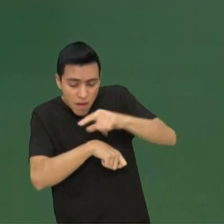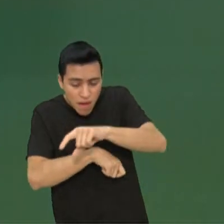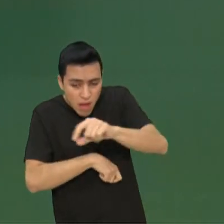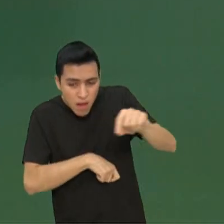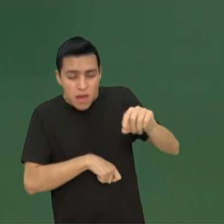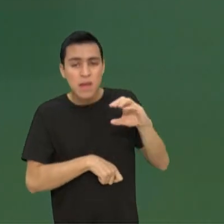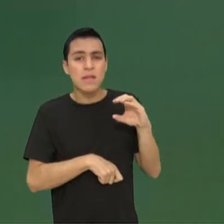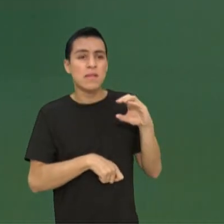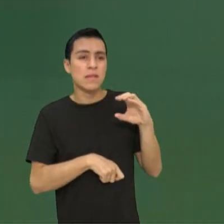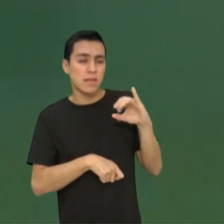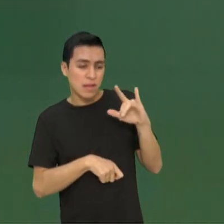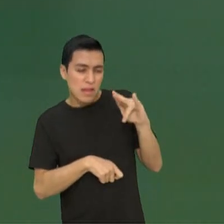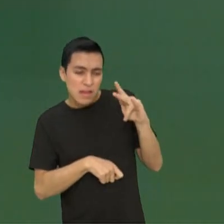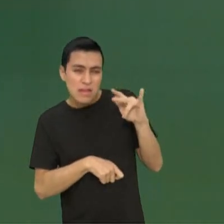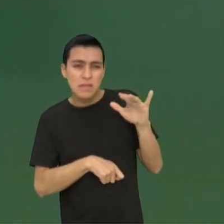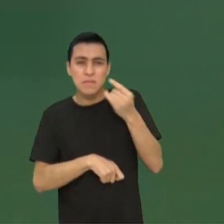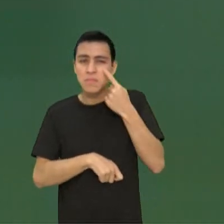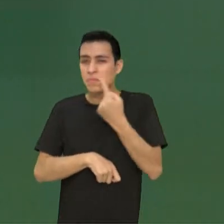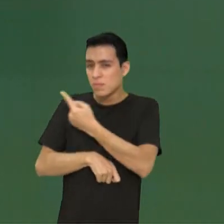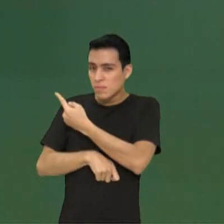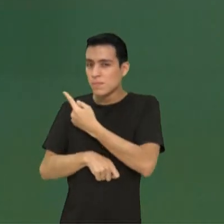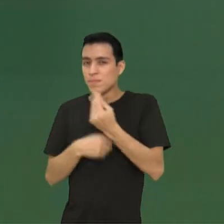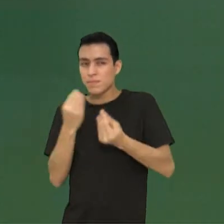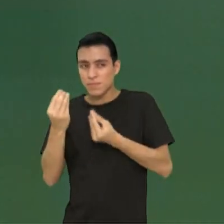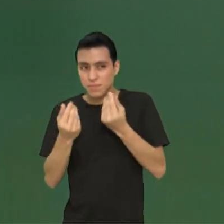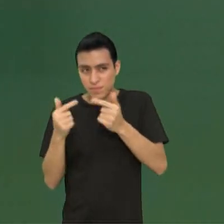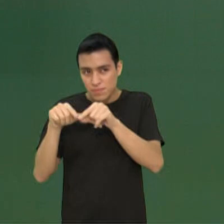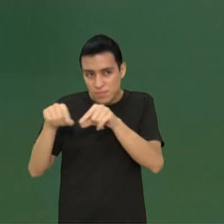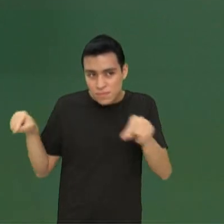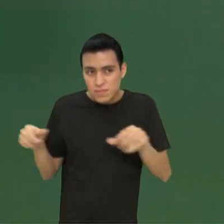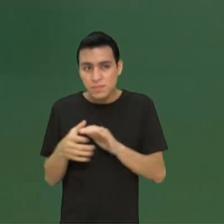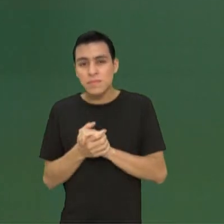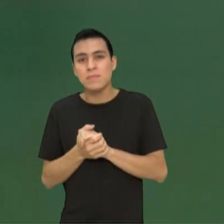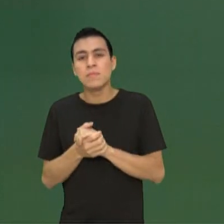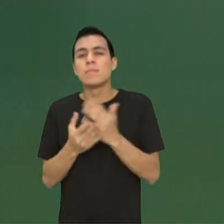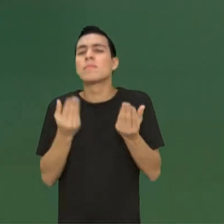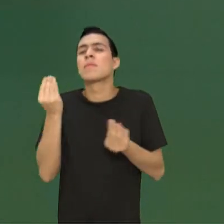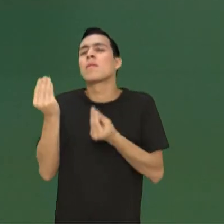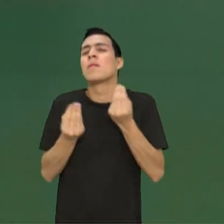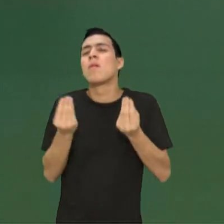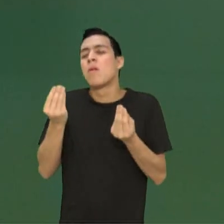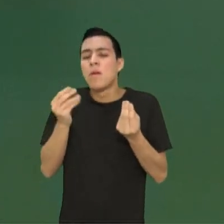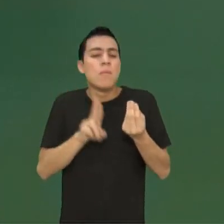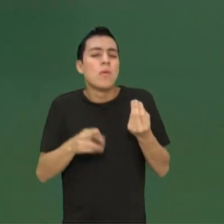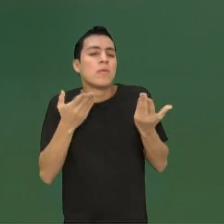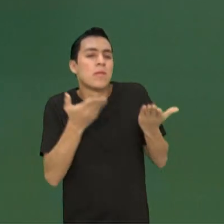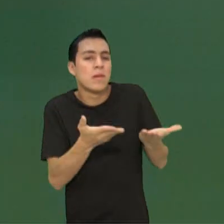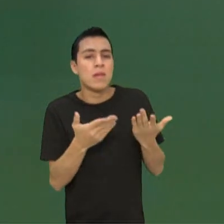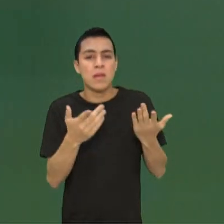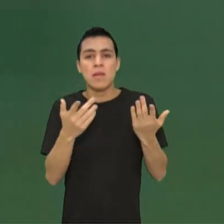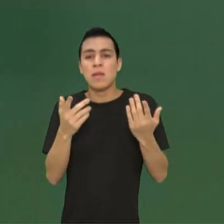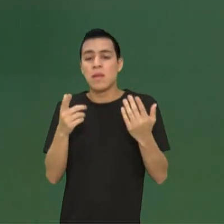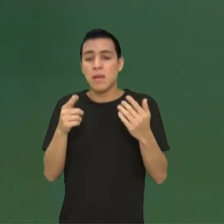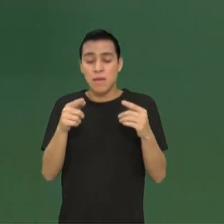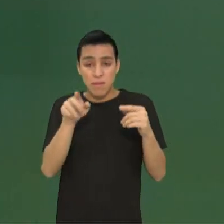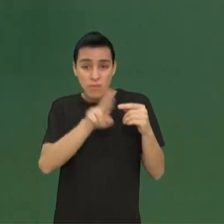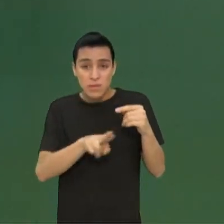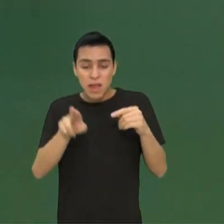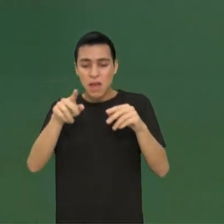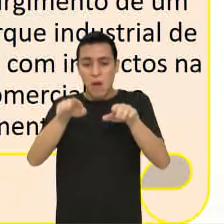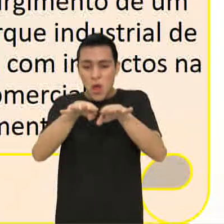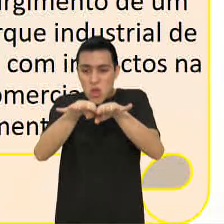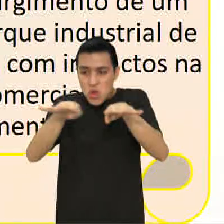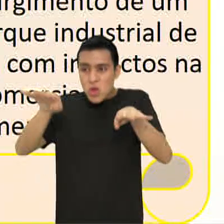silício. Vou ler para vocês na imagem aqui porque fica pequeno. Aplicações nobres. Placas